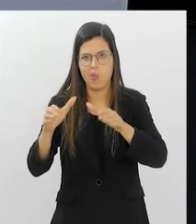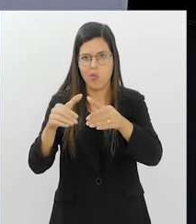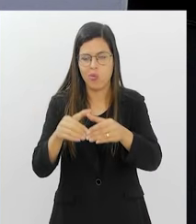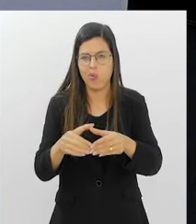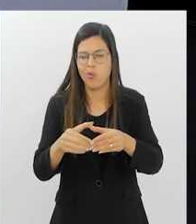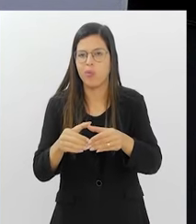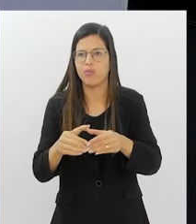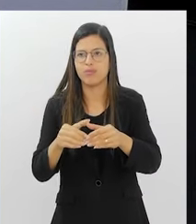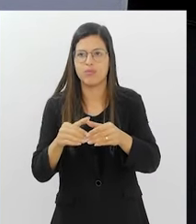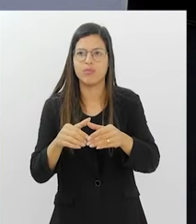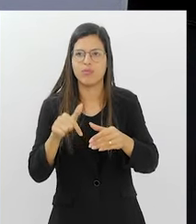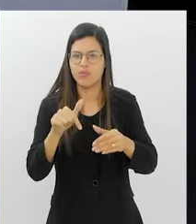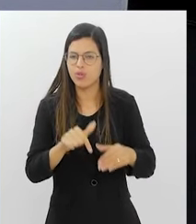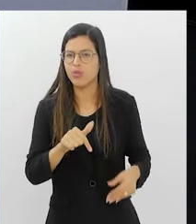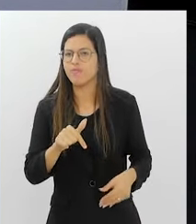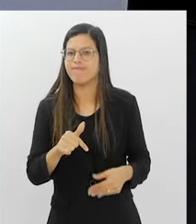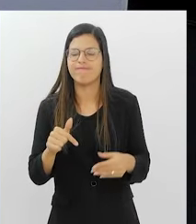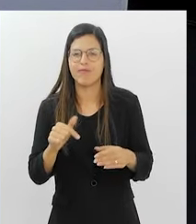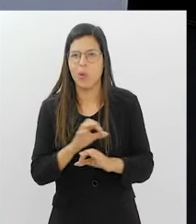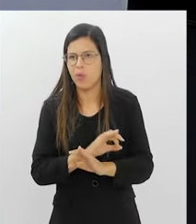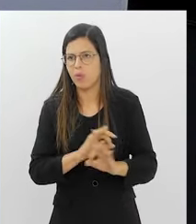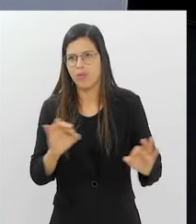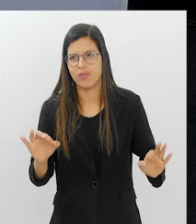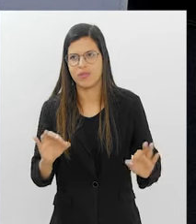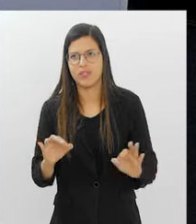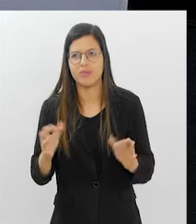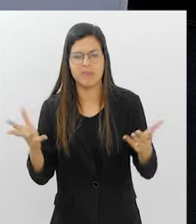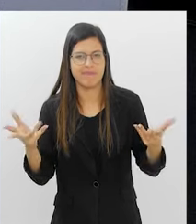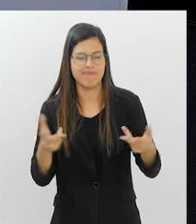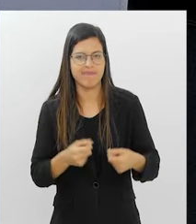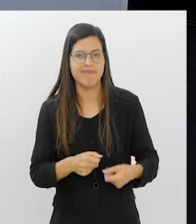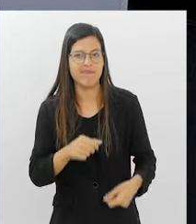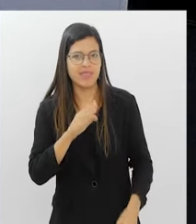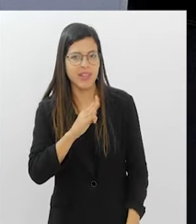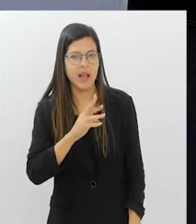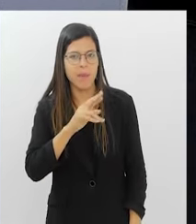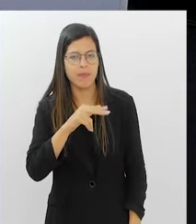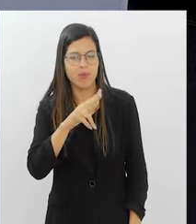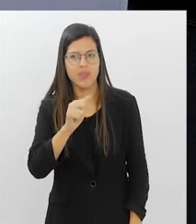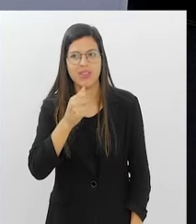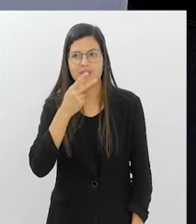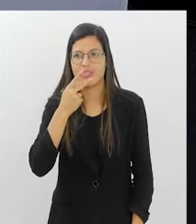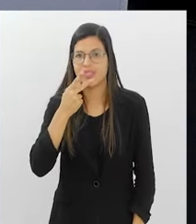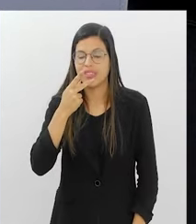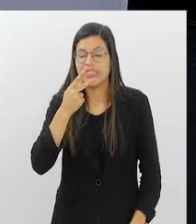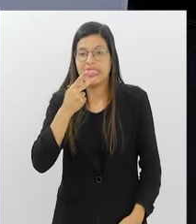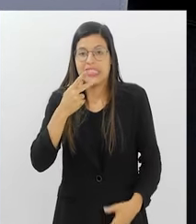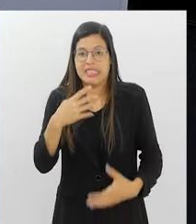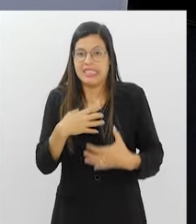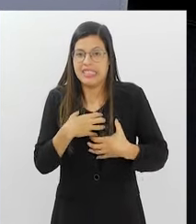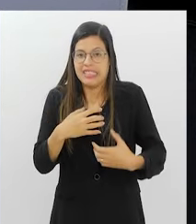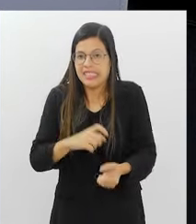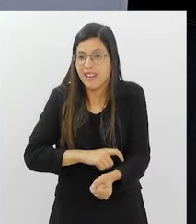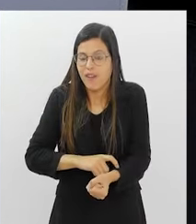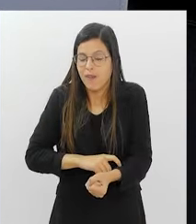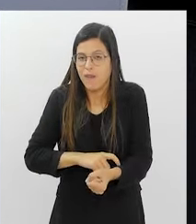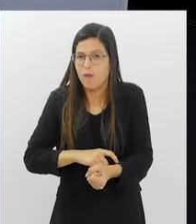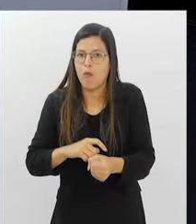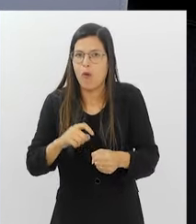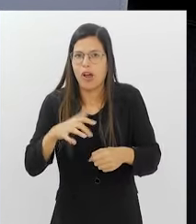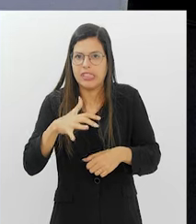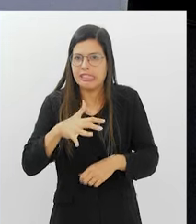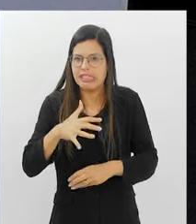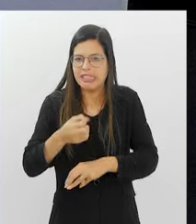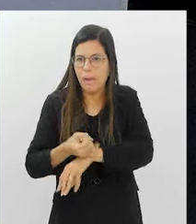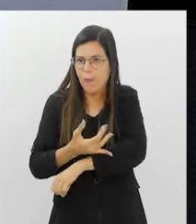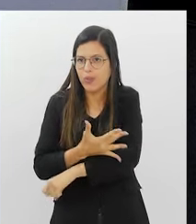direção da escola todo mundo foi muito incrível e aí a Bruna falando né que se tremia toda nunca tinha sentido aquilo na comissão